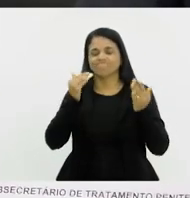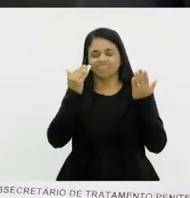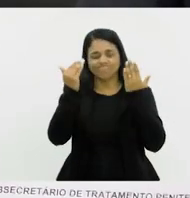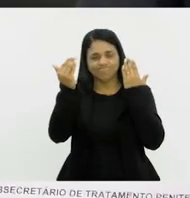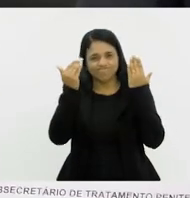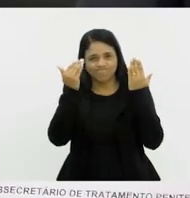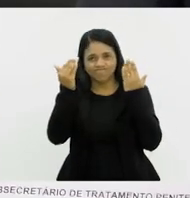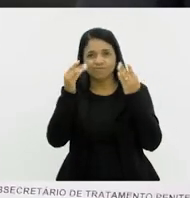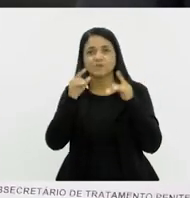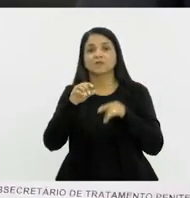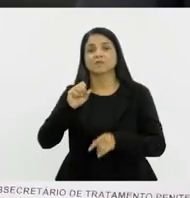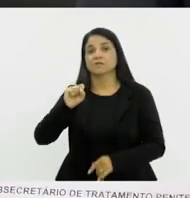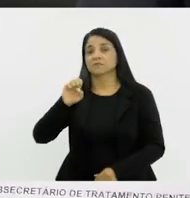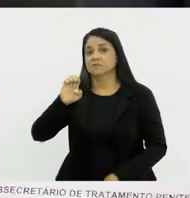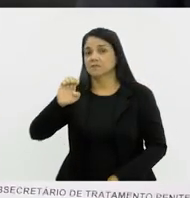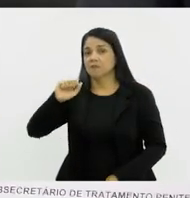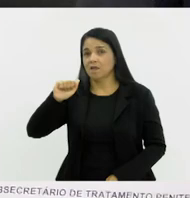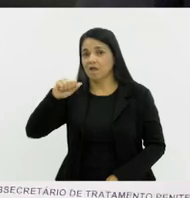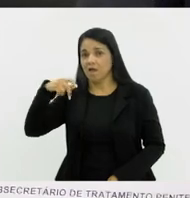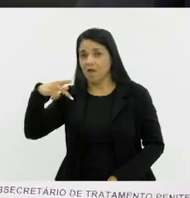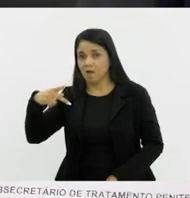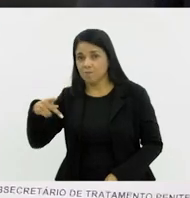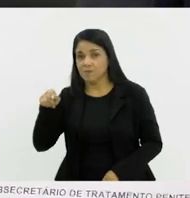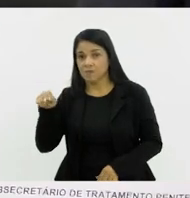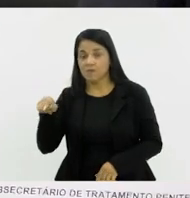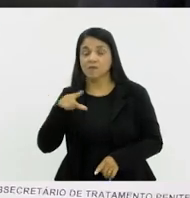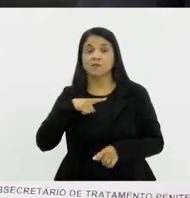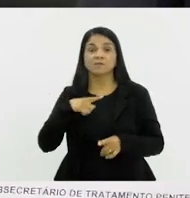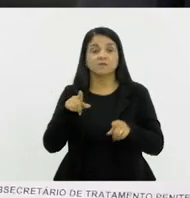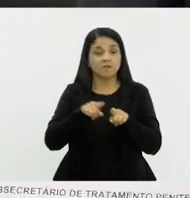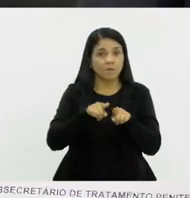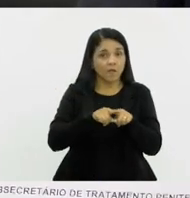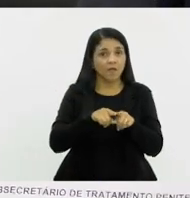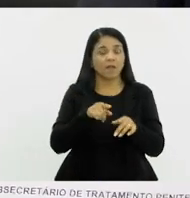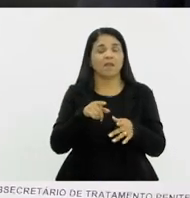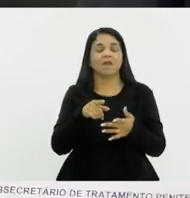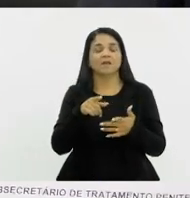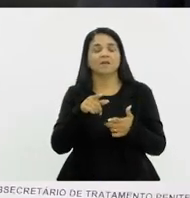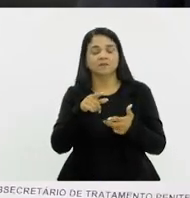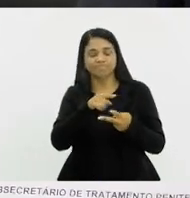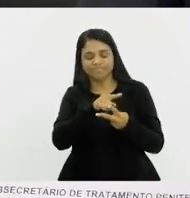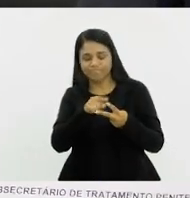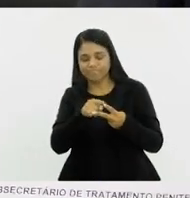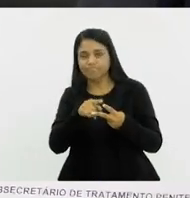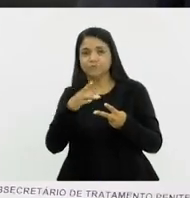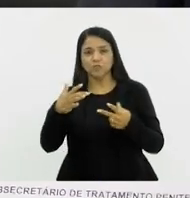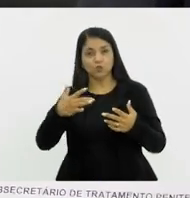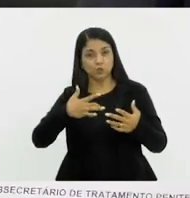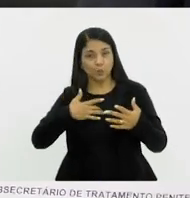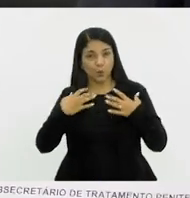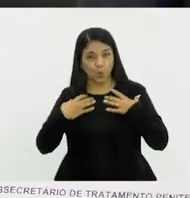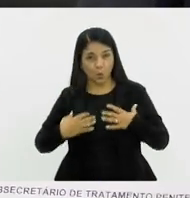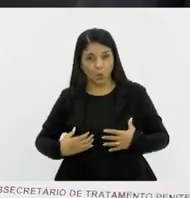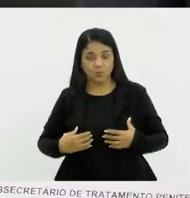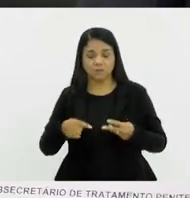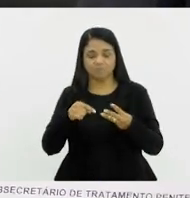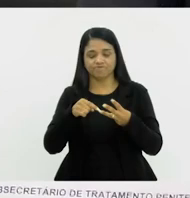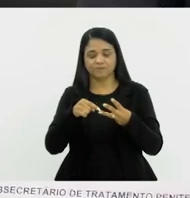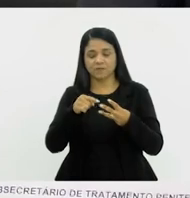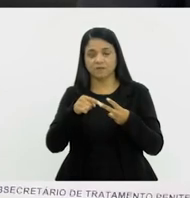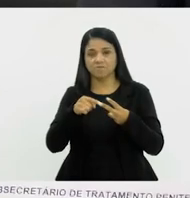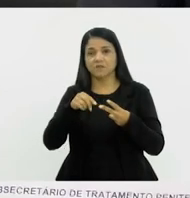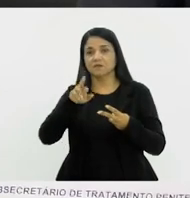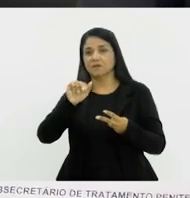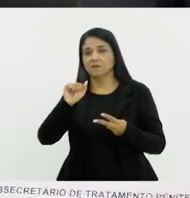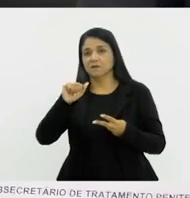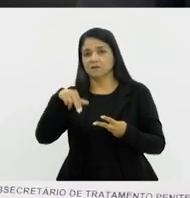Imagina o pessoal que está na SEAP, principalmente dando essa questão da tuberculose e da hanseníase. Então, assim, o Conselho Estadual de Saúde vai estar acompanhando esse